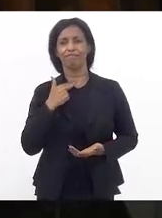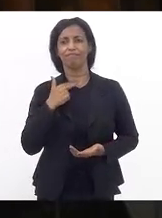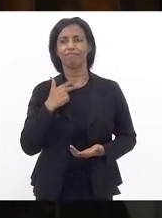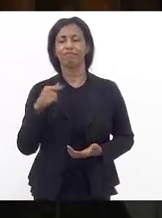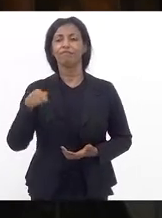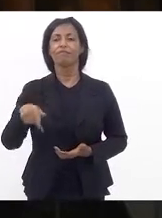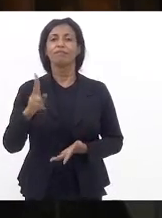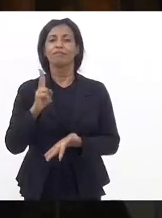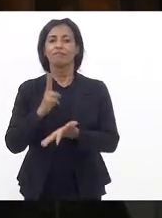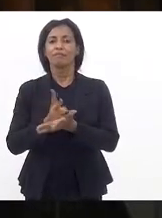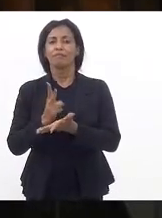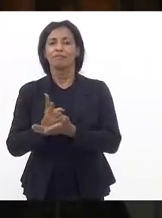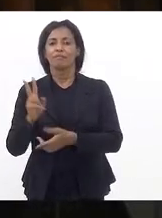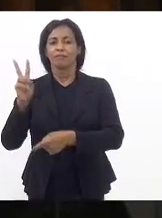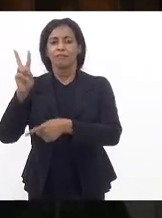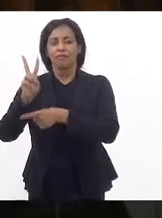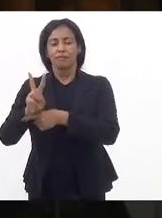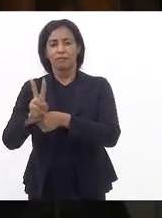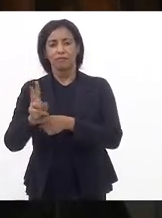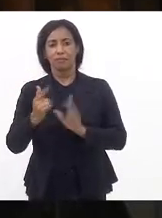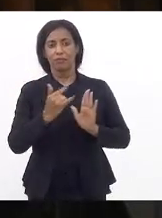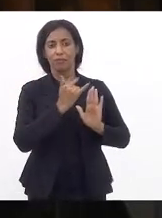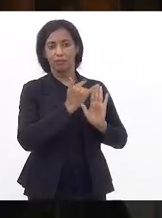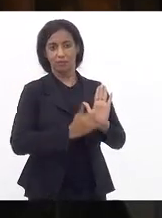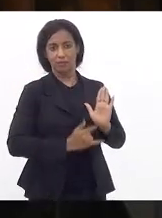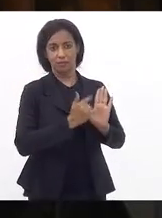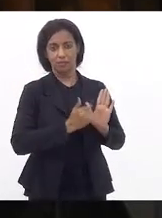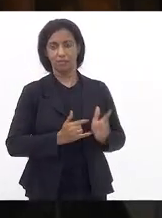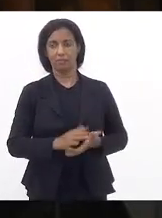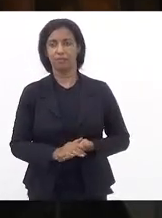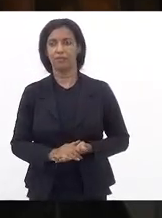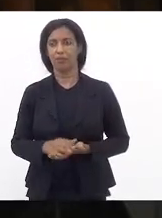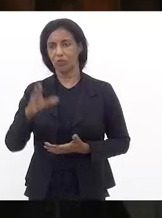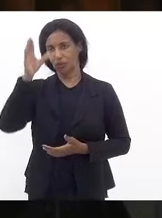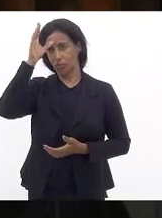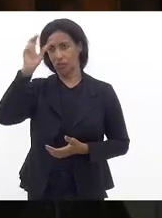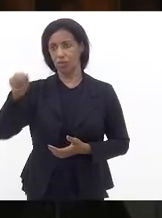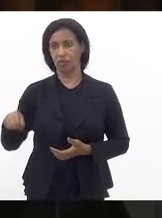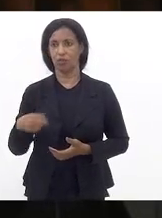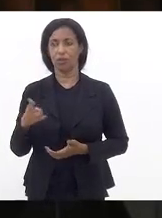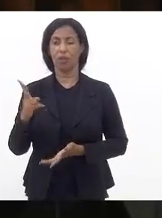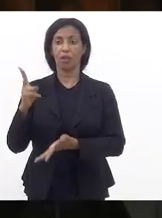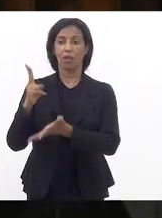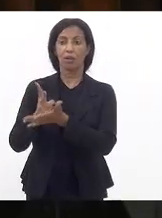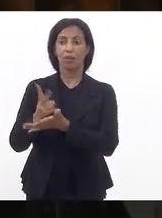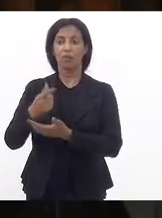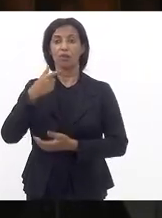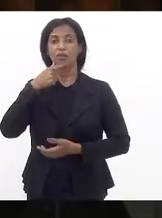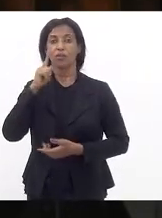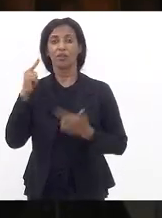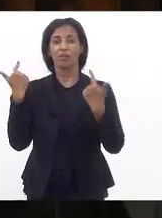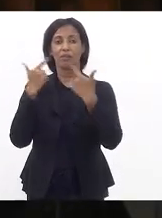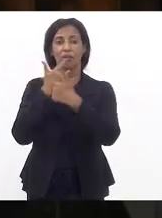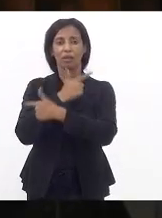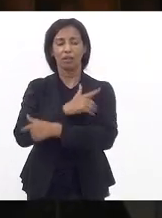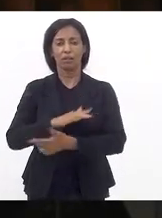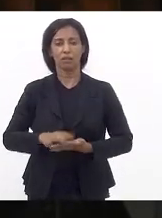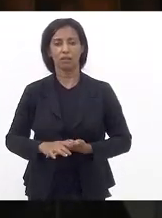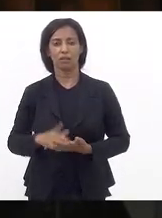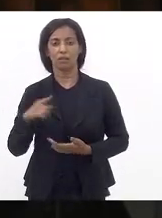esses mesmos que estavam defendendo aqui o passaporte Deputado a tia Jô eram os mesmos que ontem estavam rindo